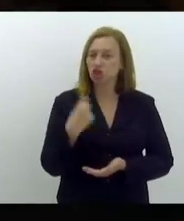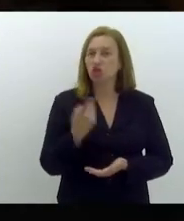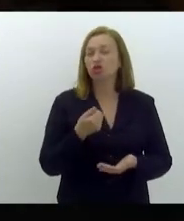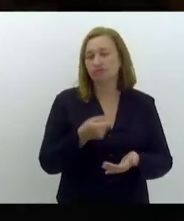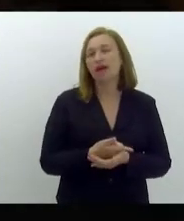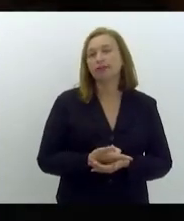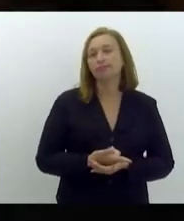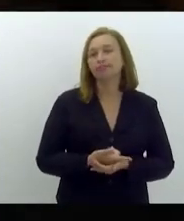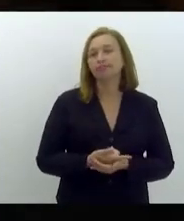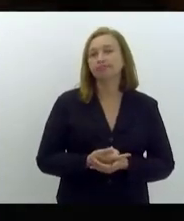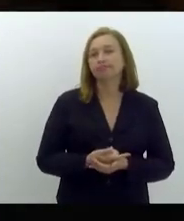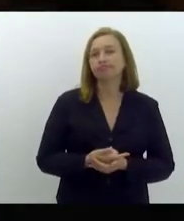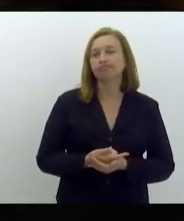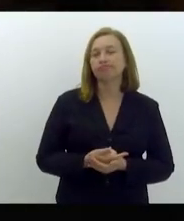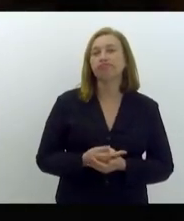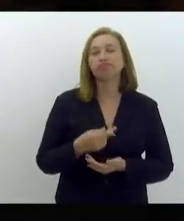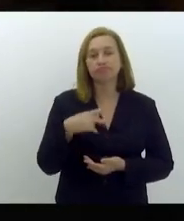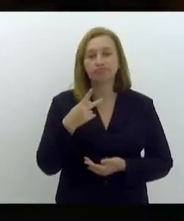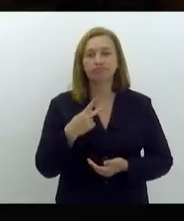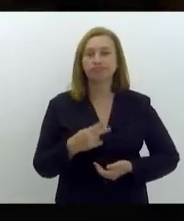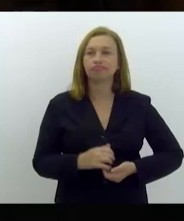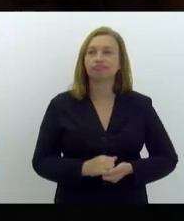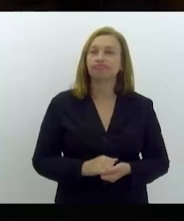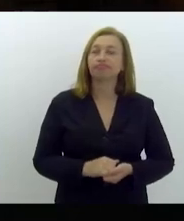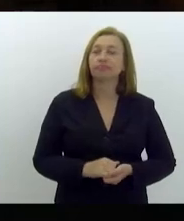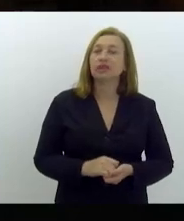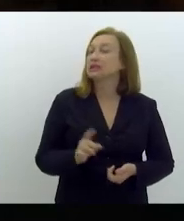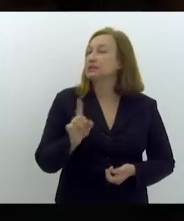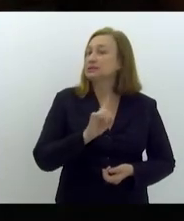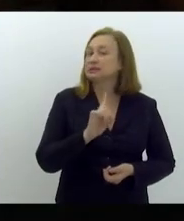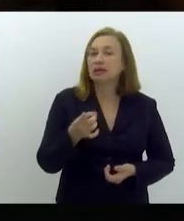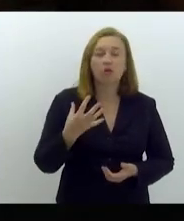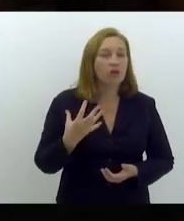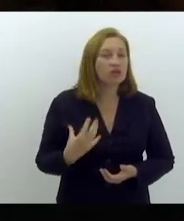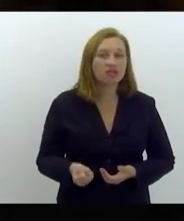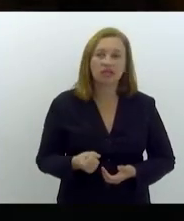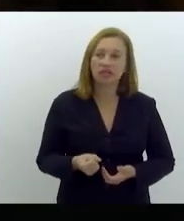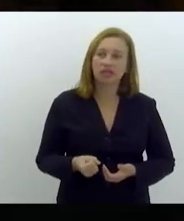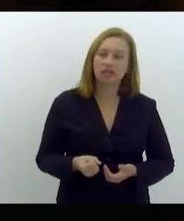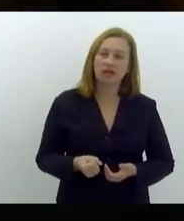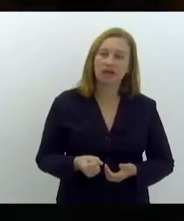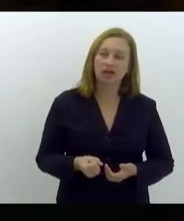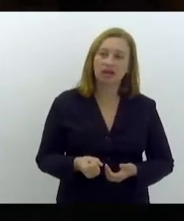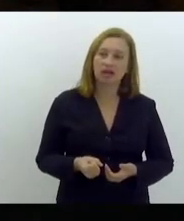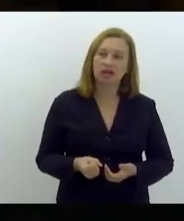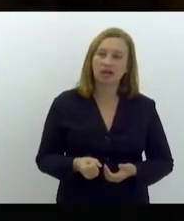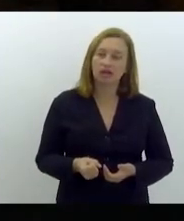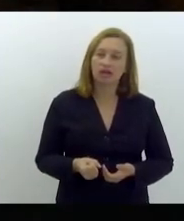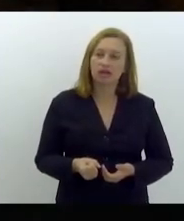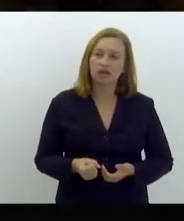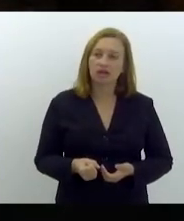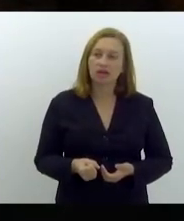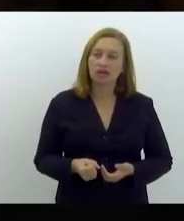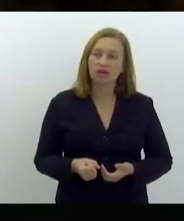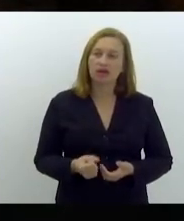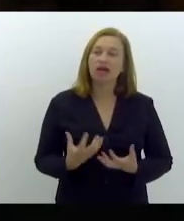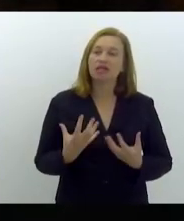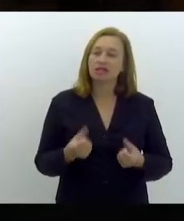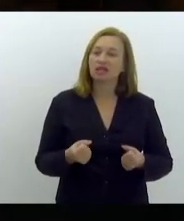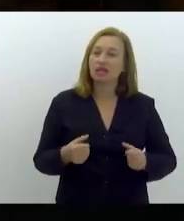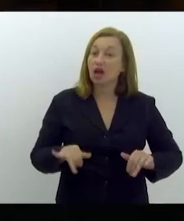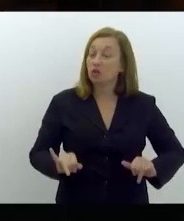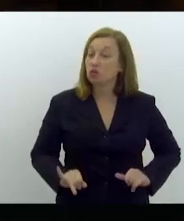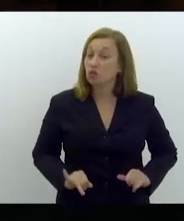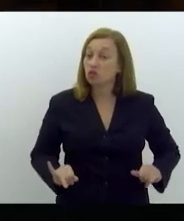nós pagamos é disso que se trata não dá para hierarquizar a dor a